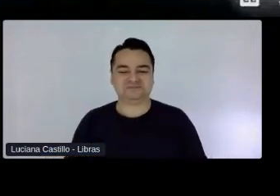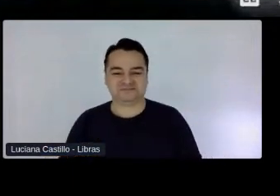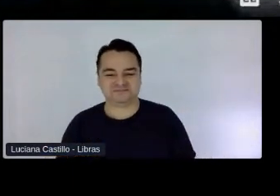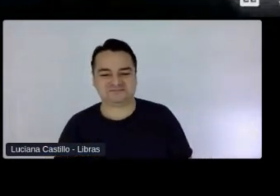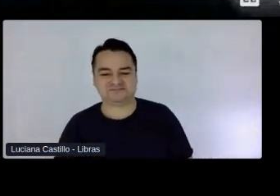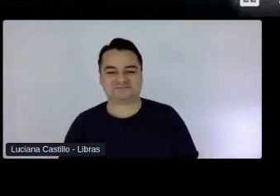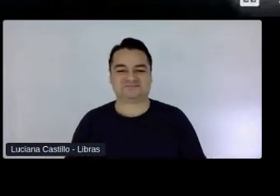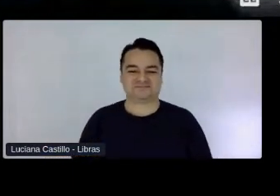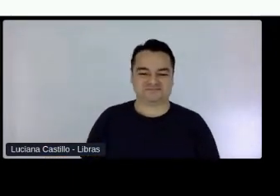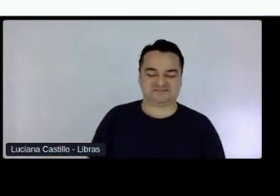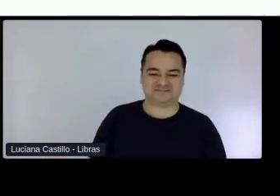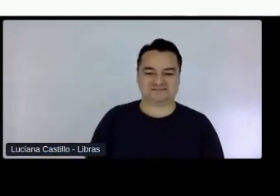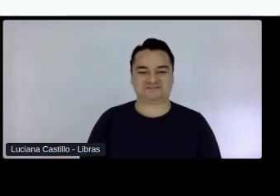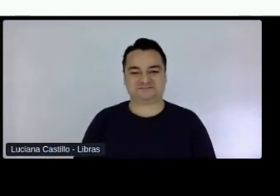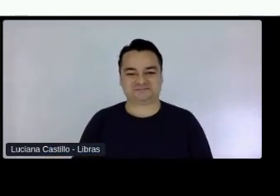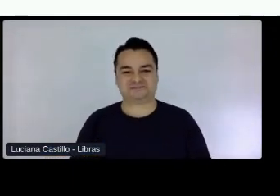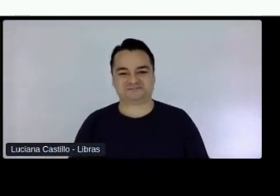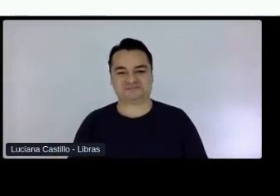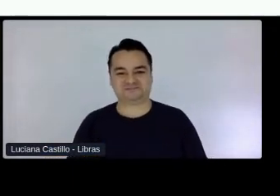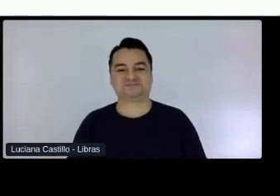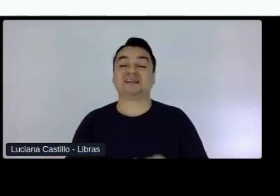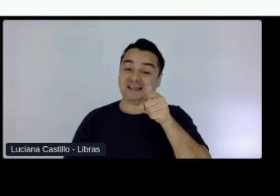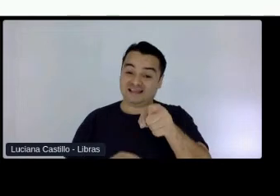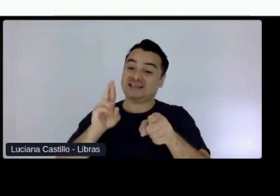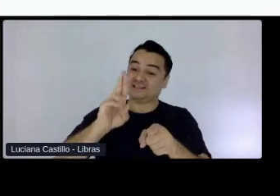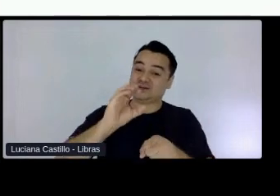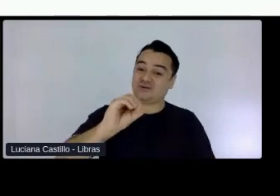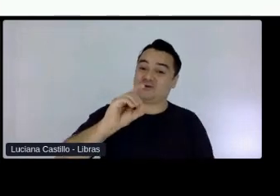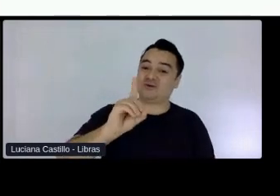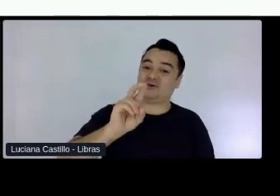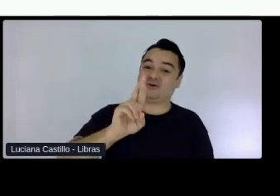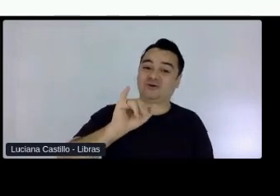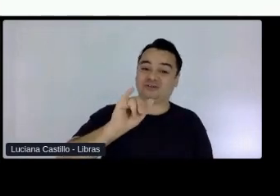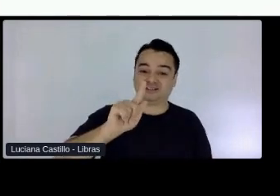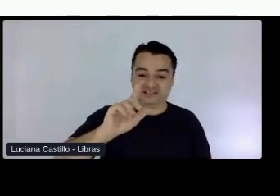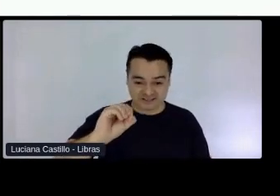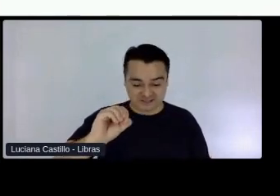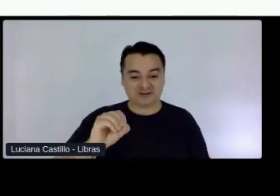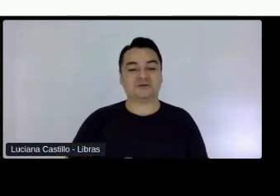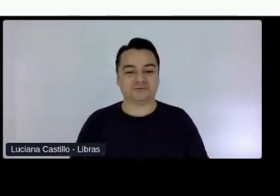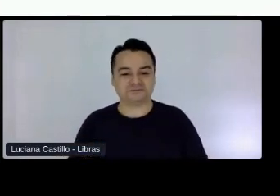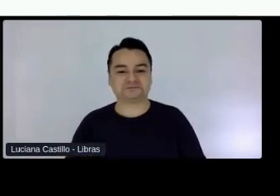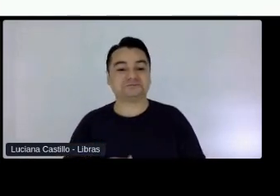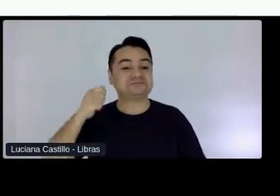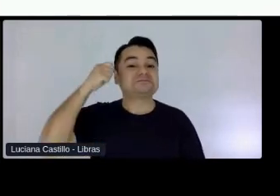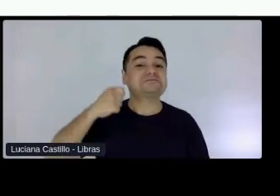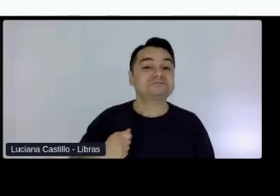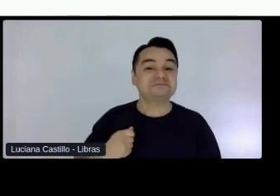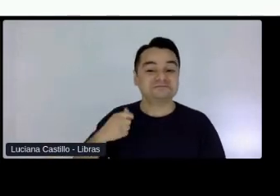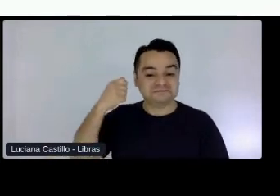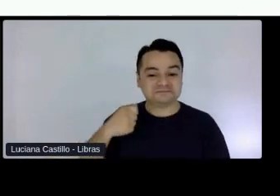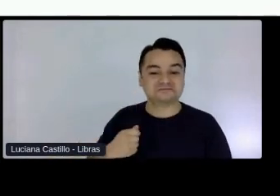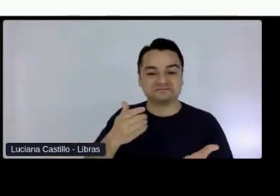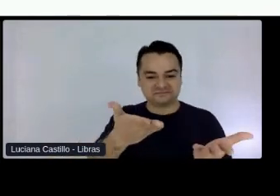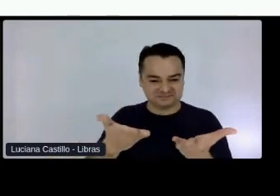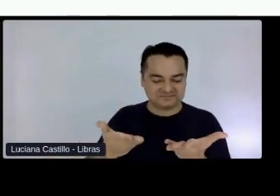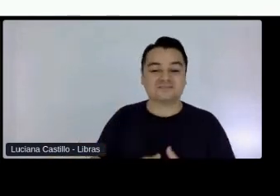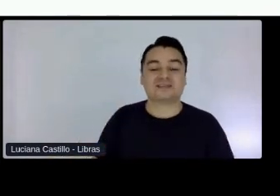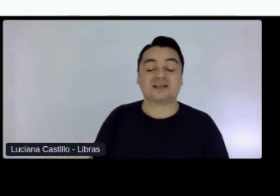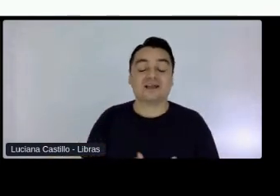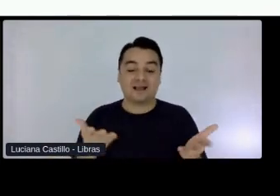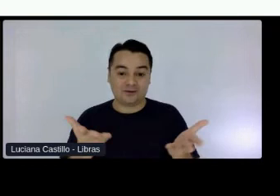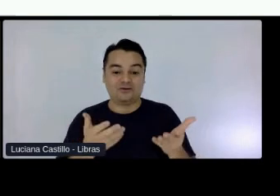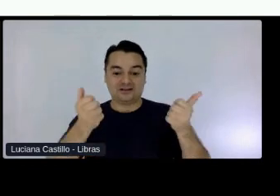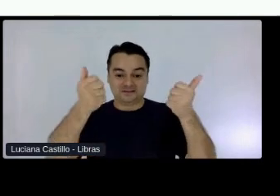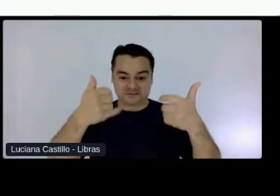Isso aí, Rodrigão. Vai lá. Aqui é legal a gente trazer um